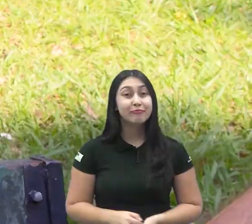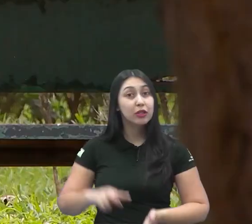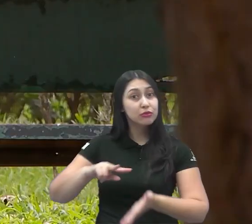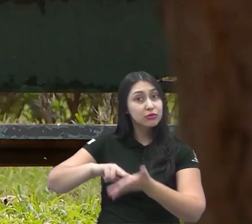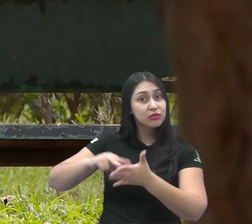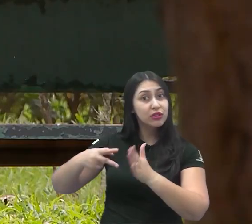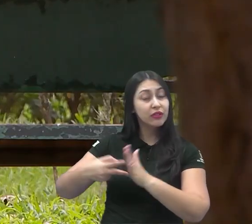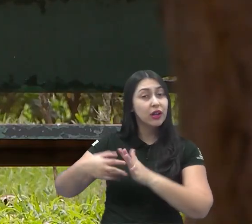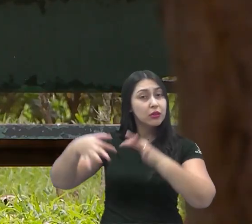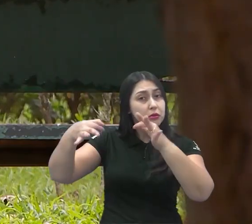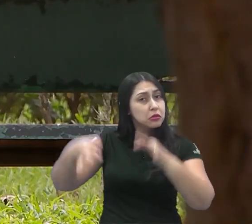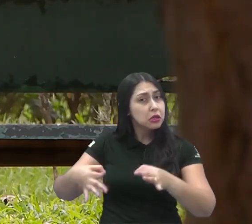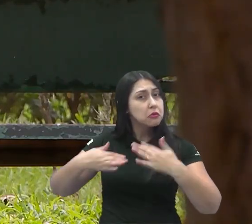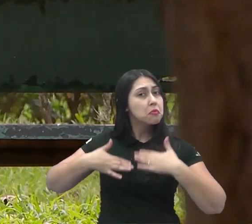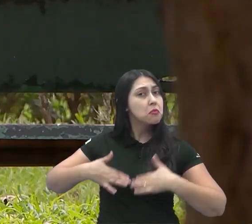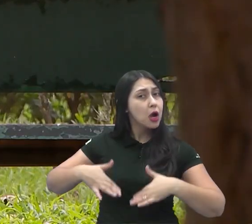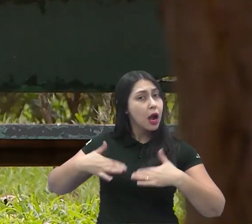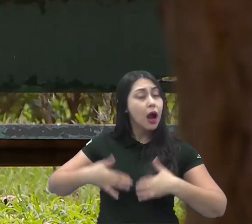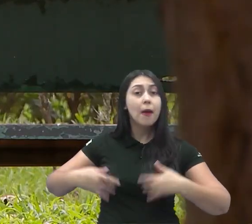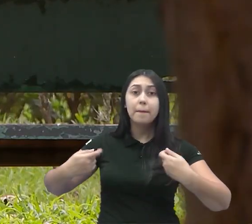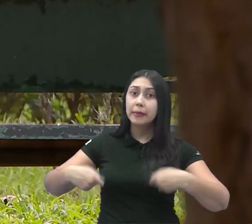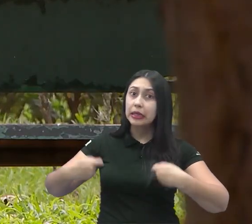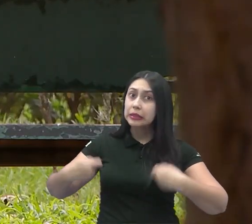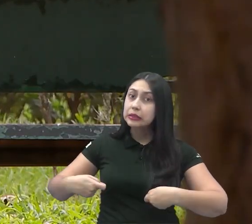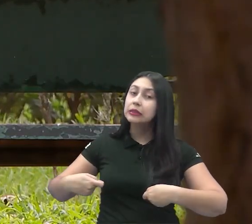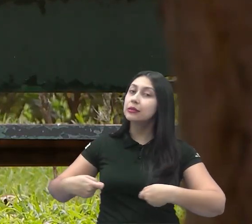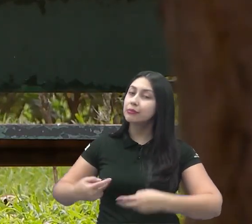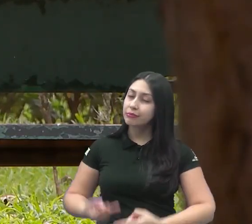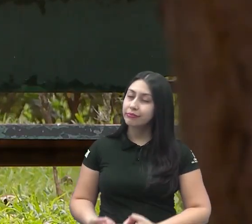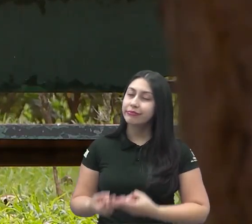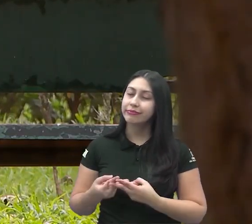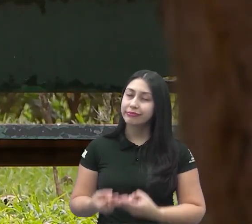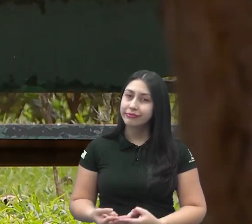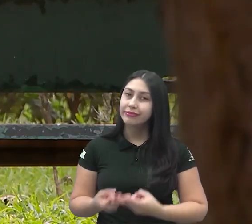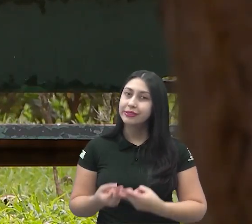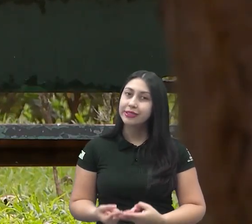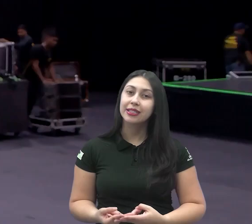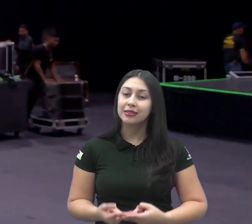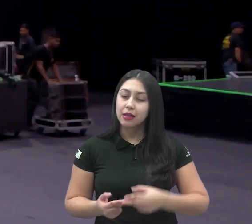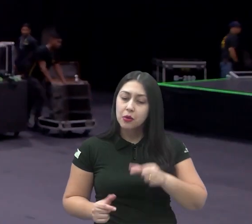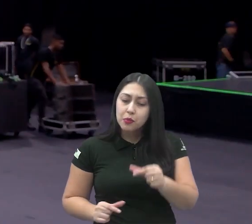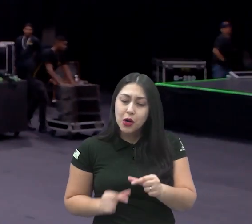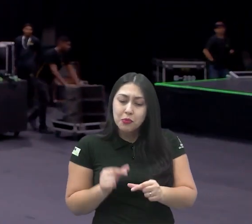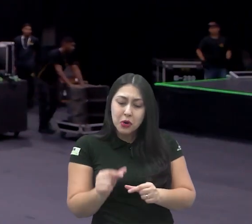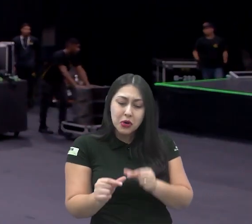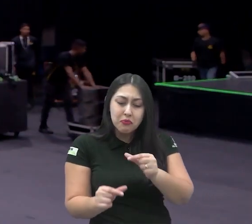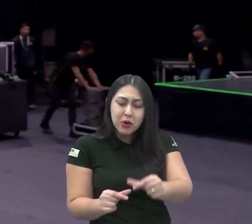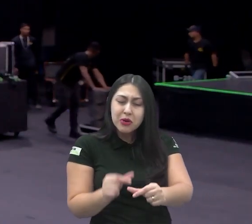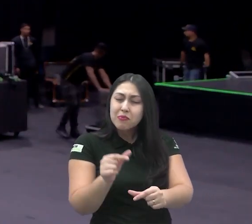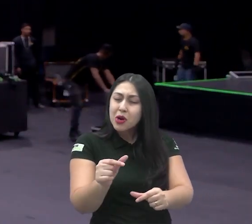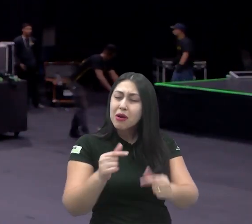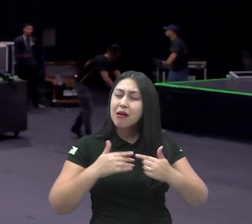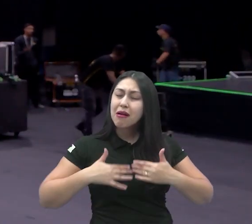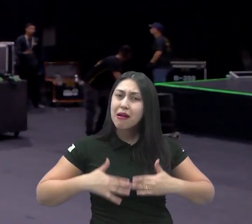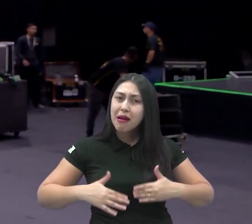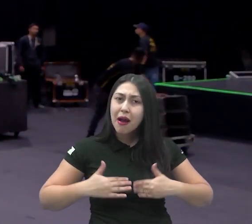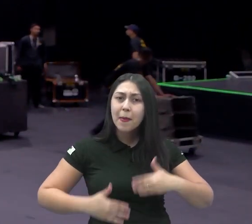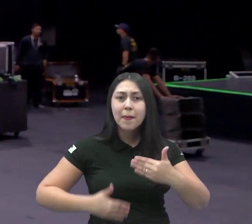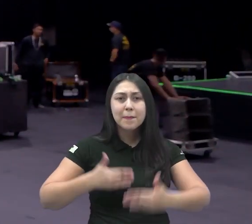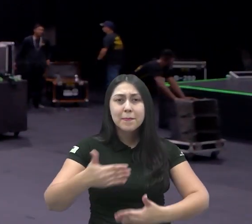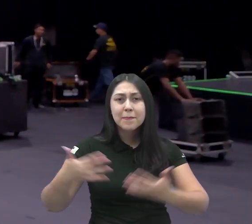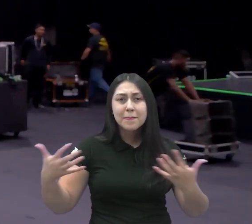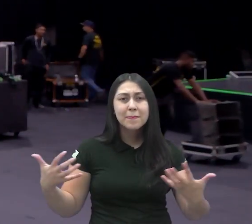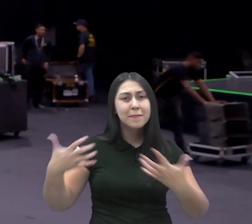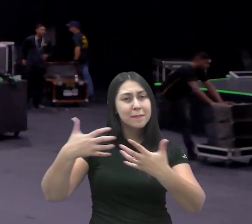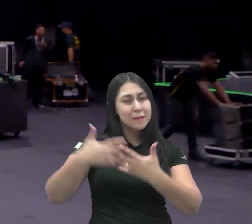né. Ressignificar essa tranquilidade é uma construção que exige paciência. Uma coisa de cada vez, sem pressa, cada